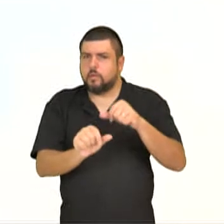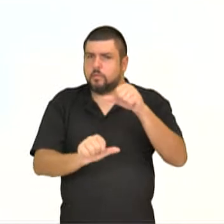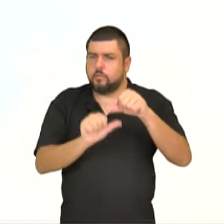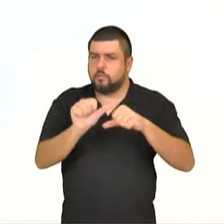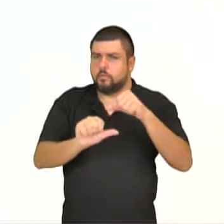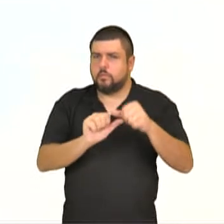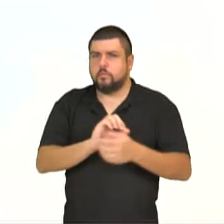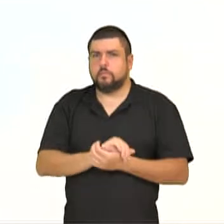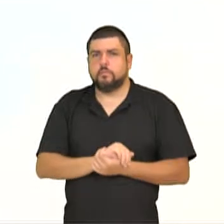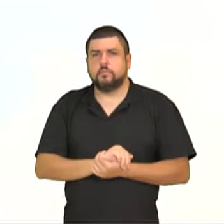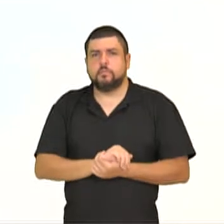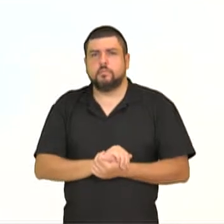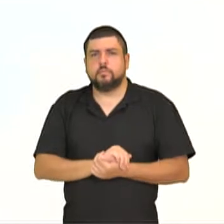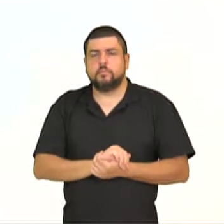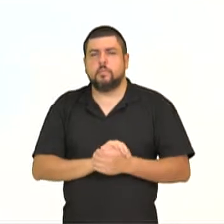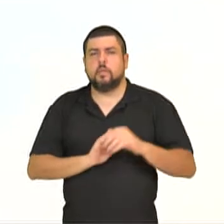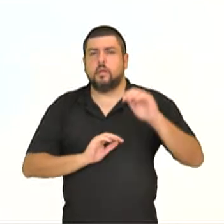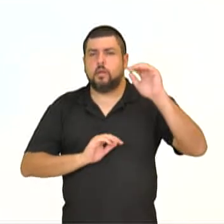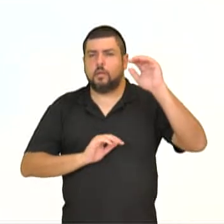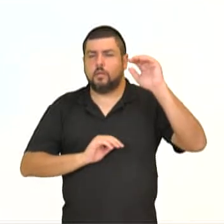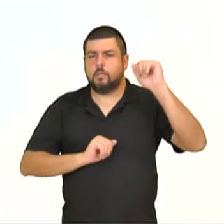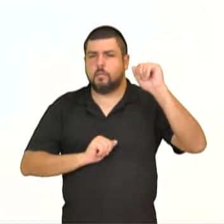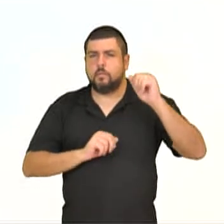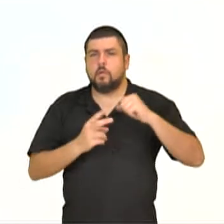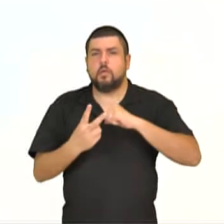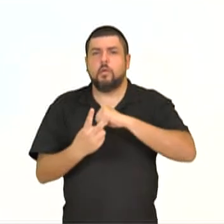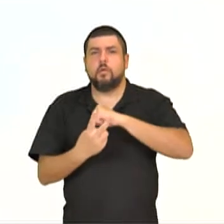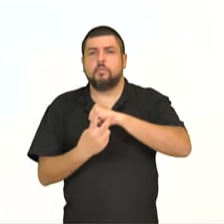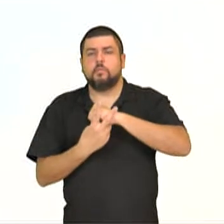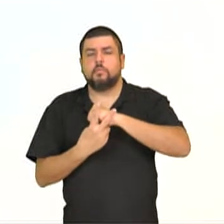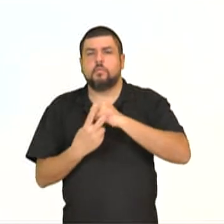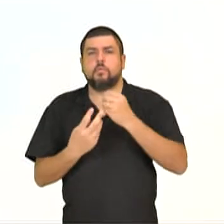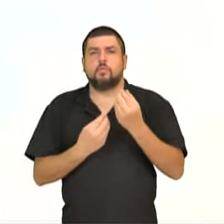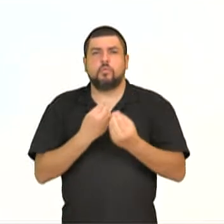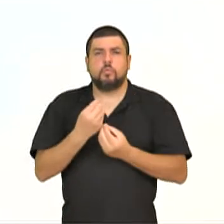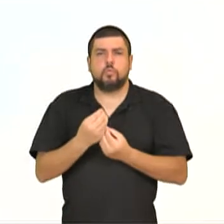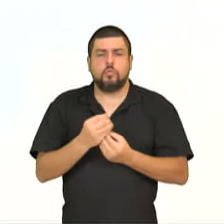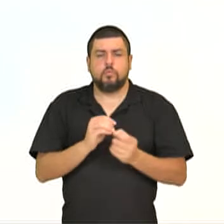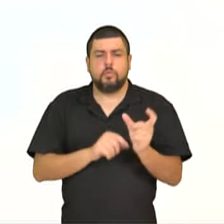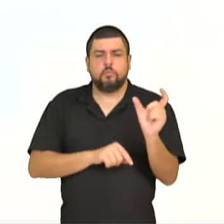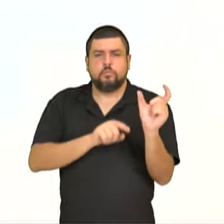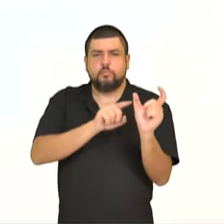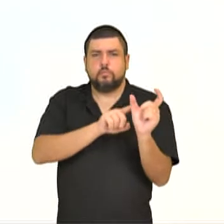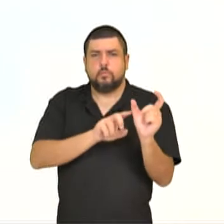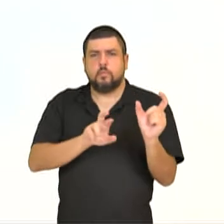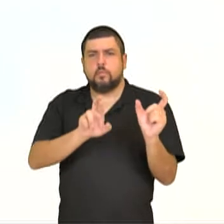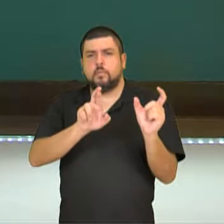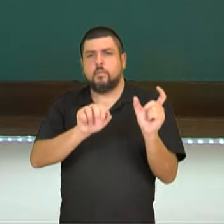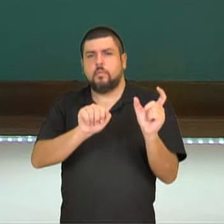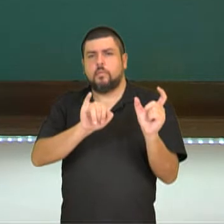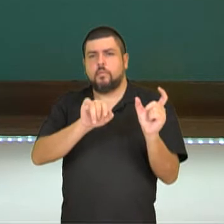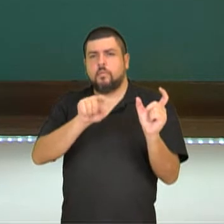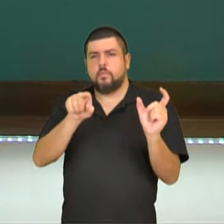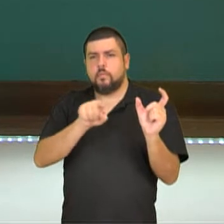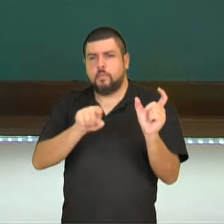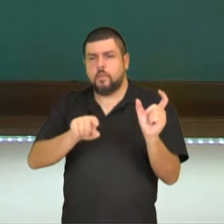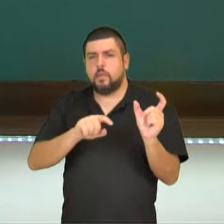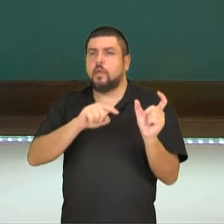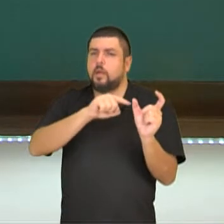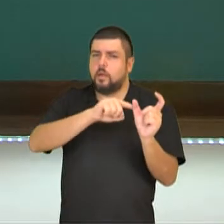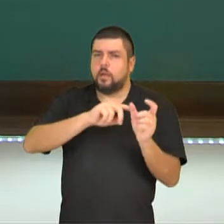En español el verbo se divide en dos partes. La raíz, que expresa el significado, saber,